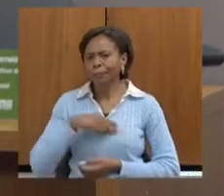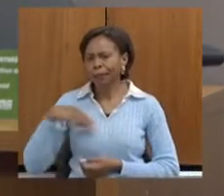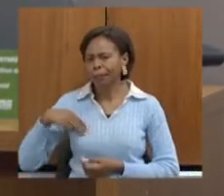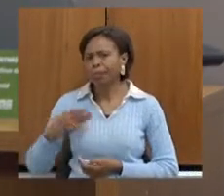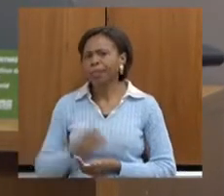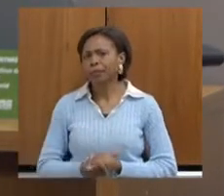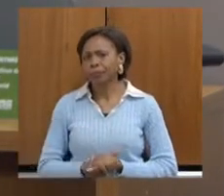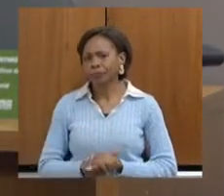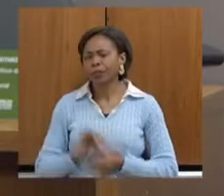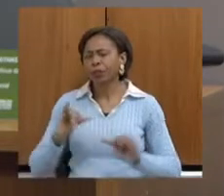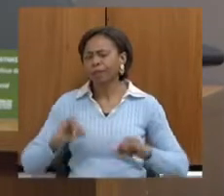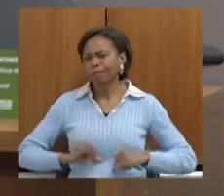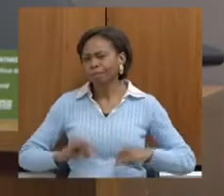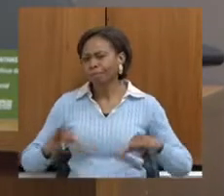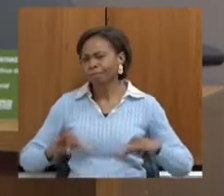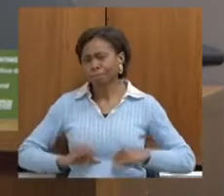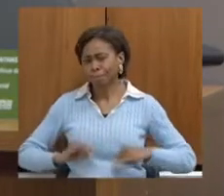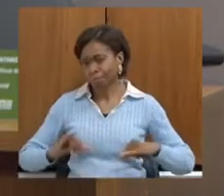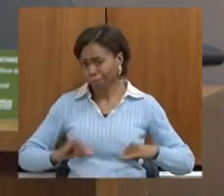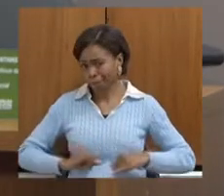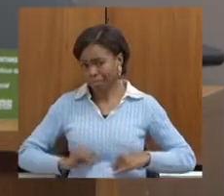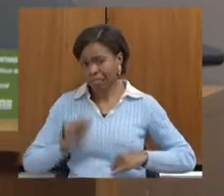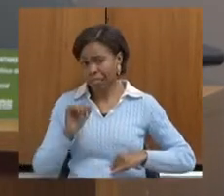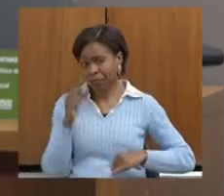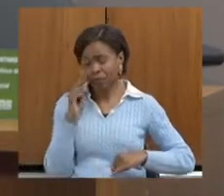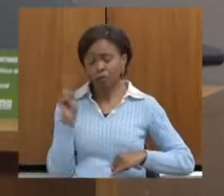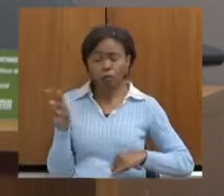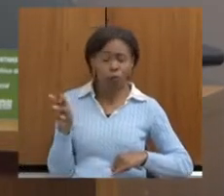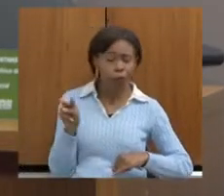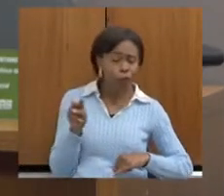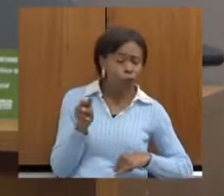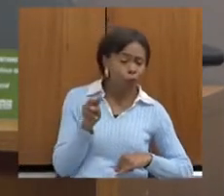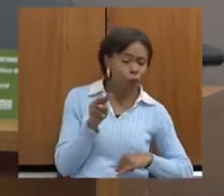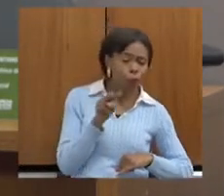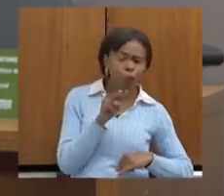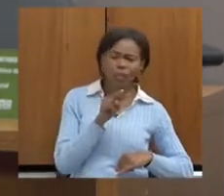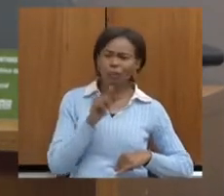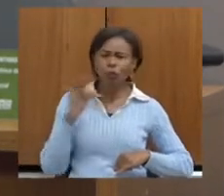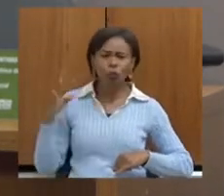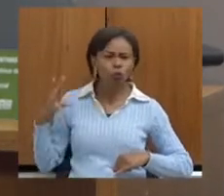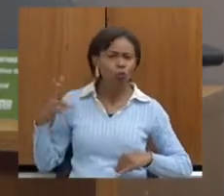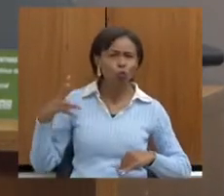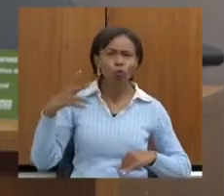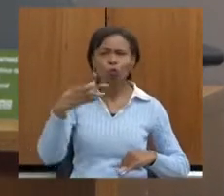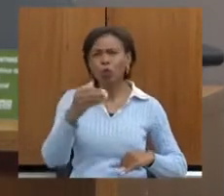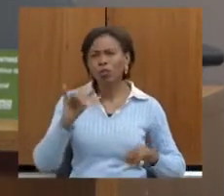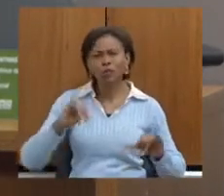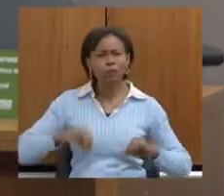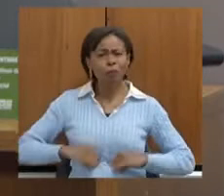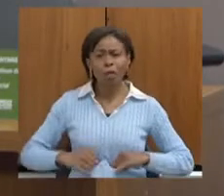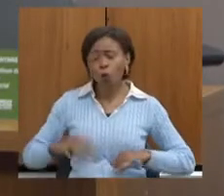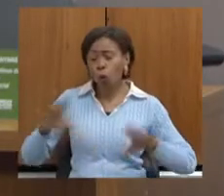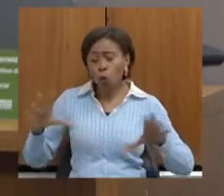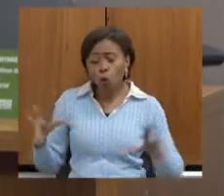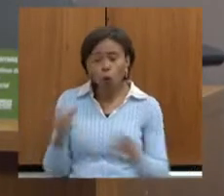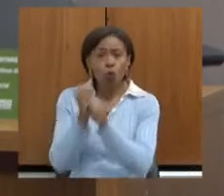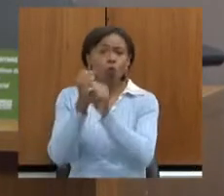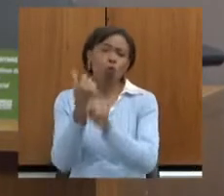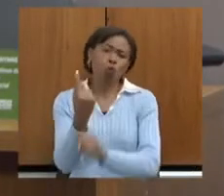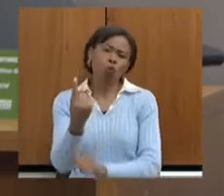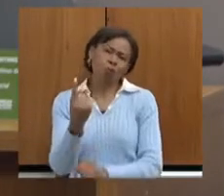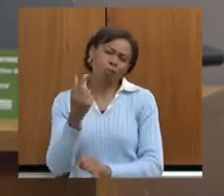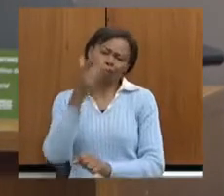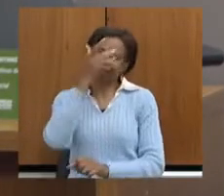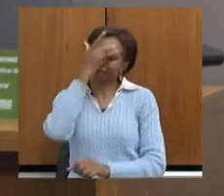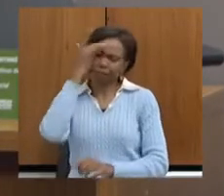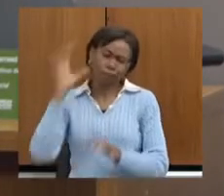aqui se a gente for fazer uma leitura o sofrimento de todos aqui praticamente É um sofrimento só né É